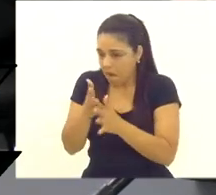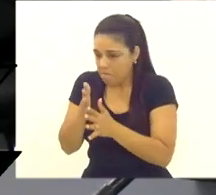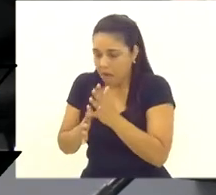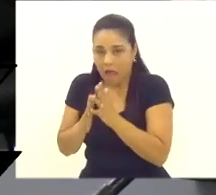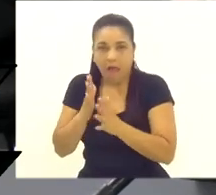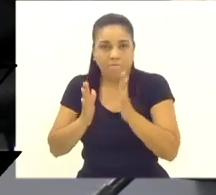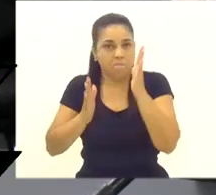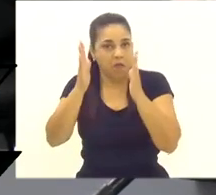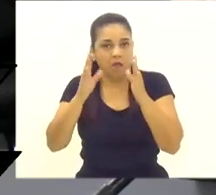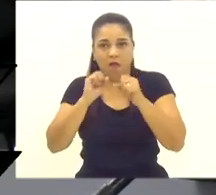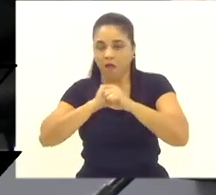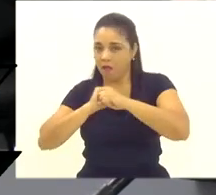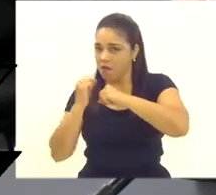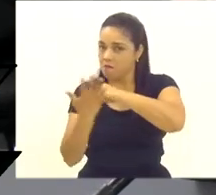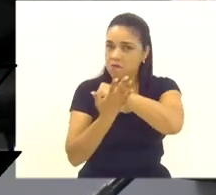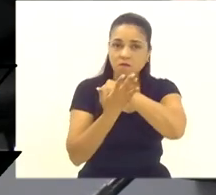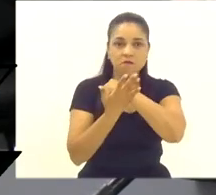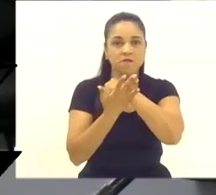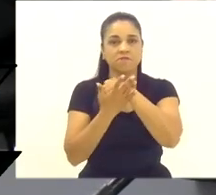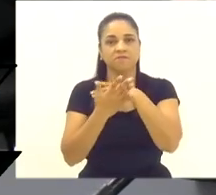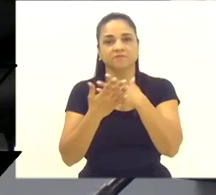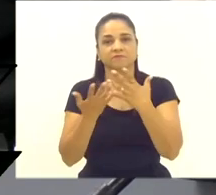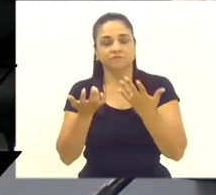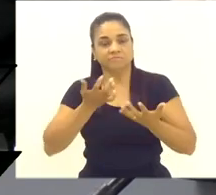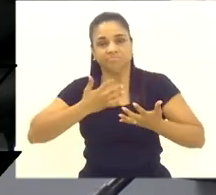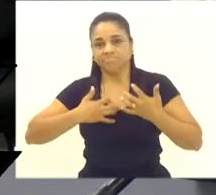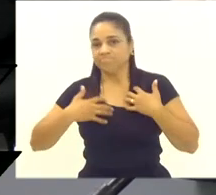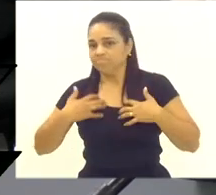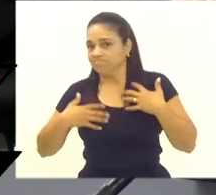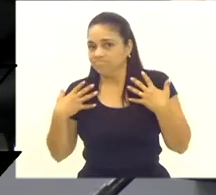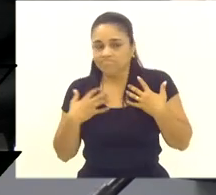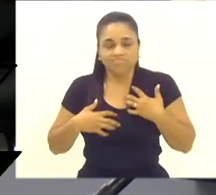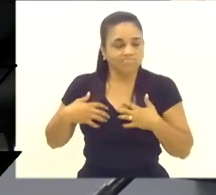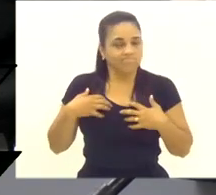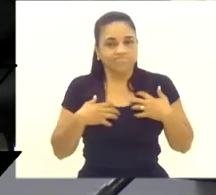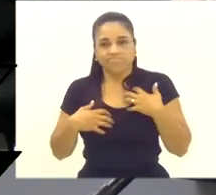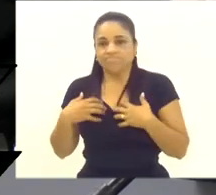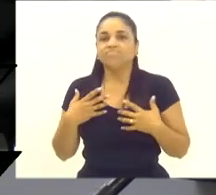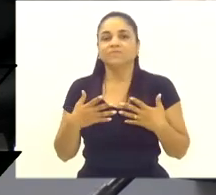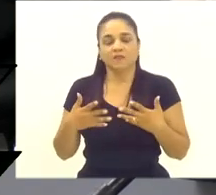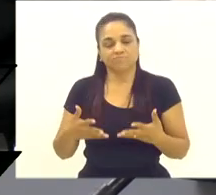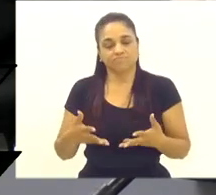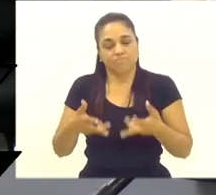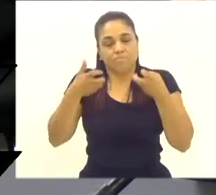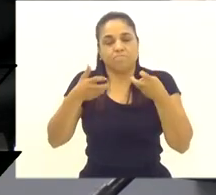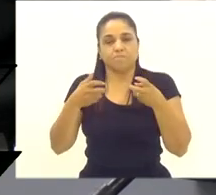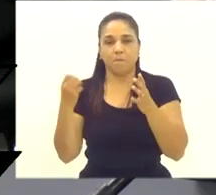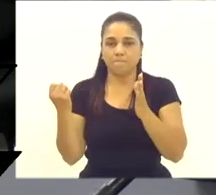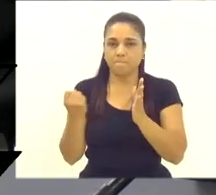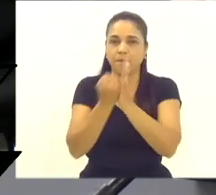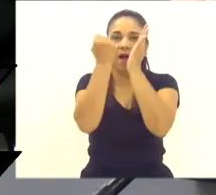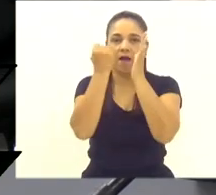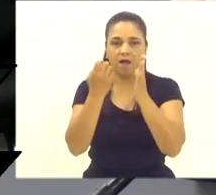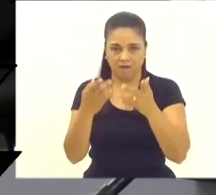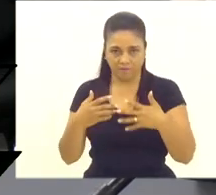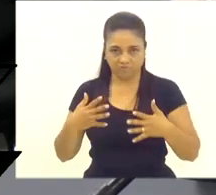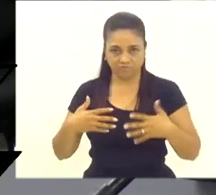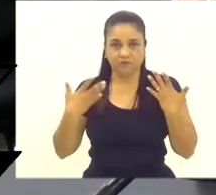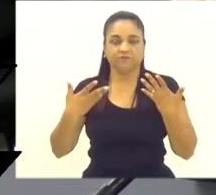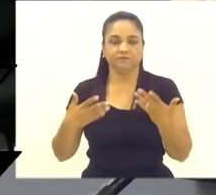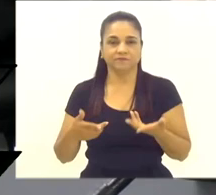E aí a gente viu mesmo assim sentiu mais os impactos mas é